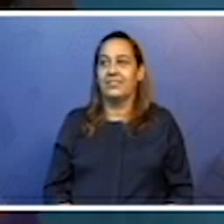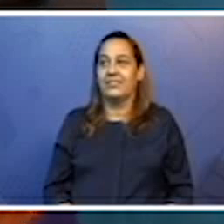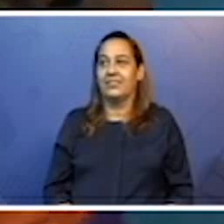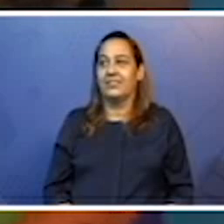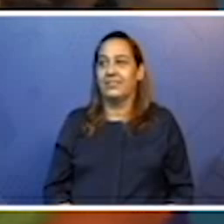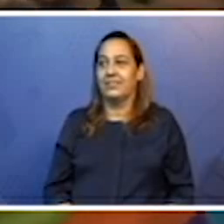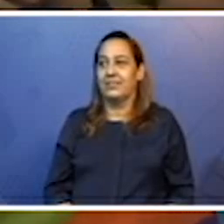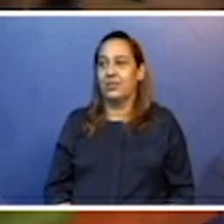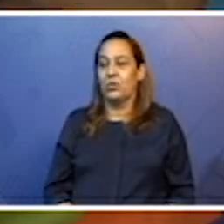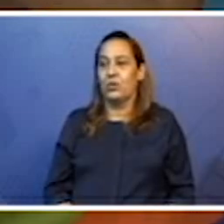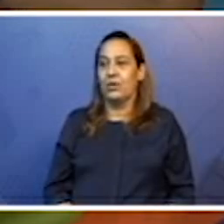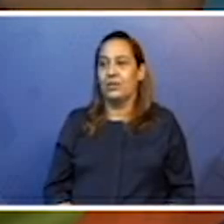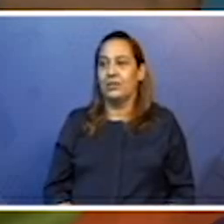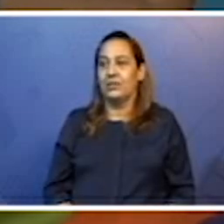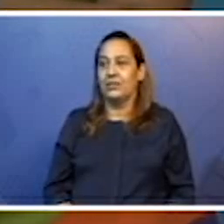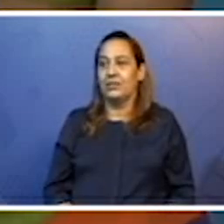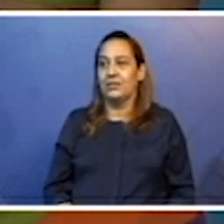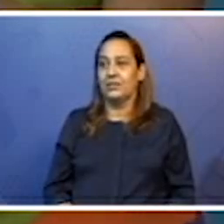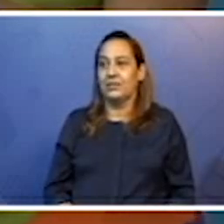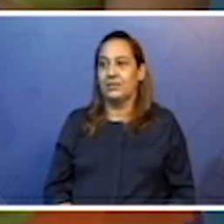Quarta garrafa.